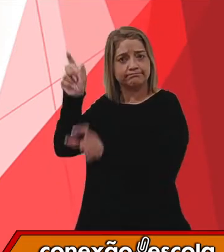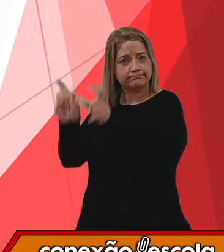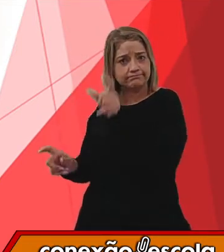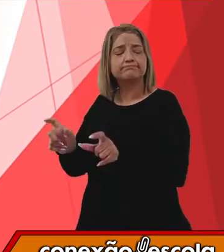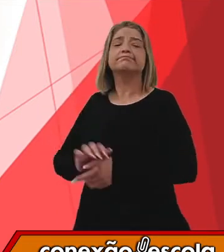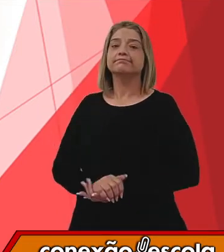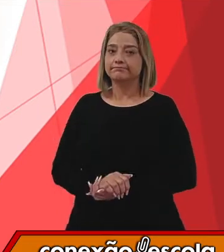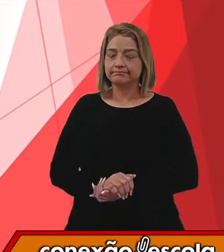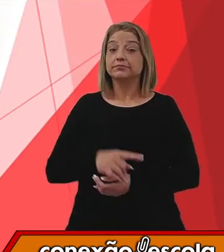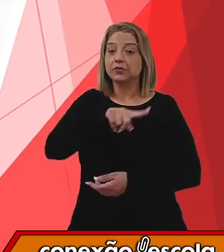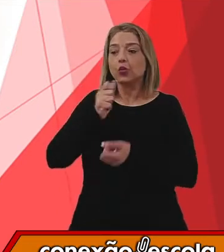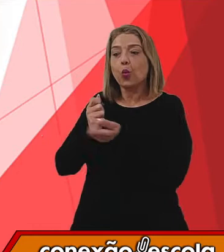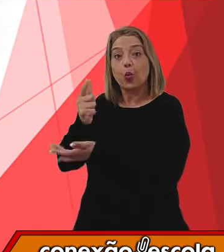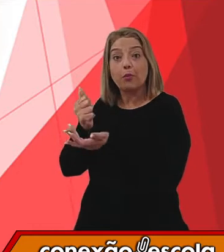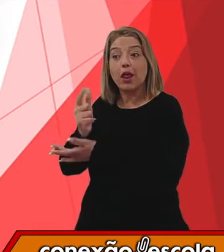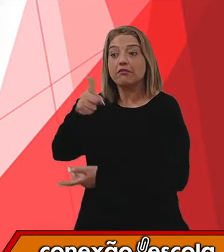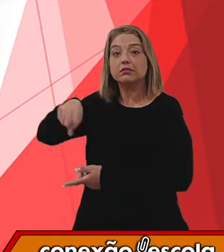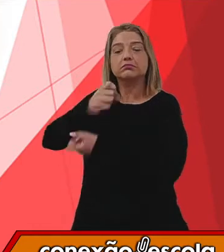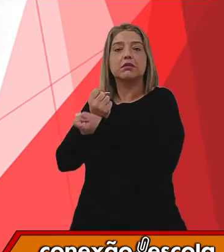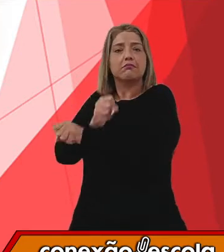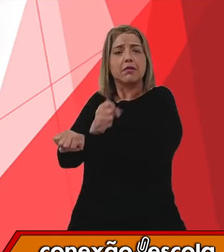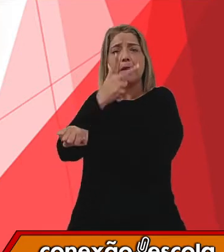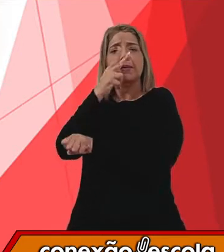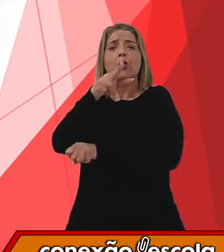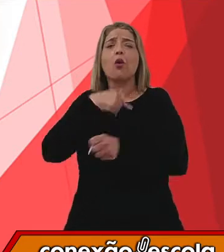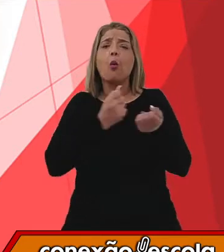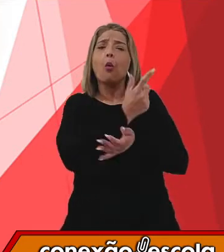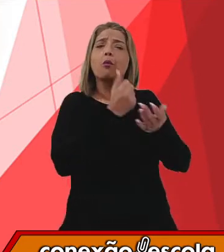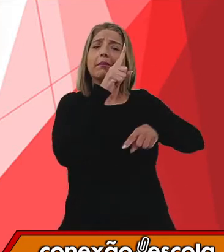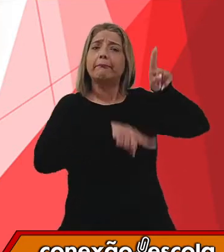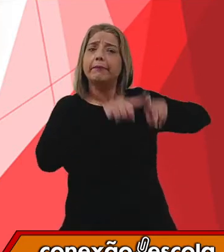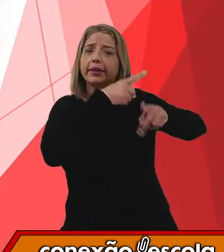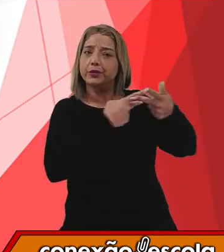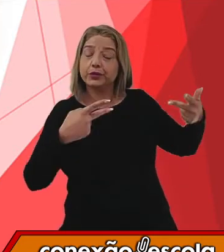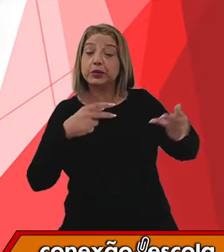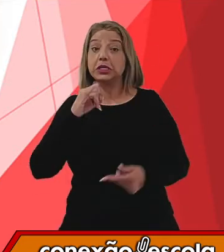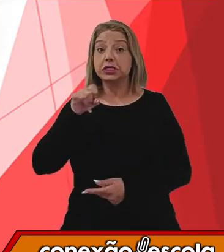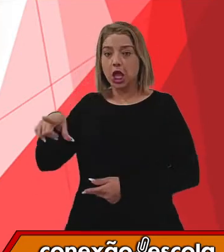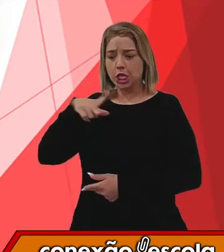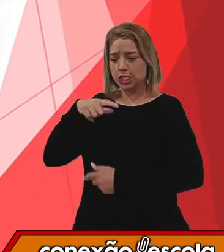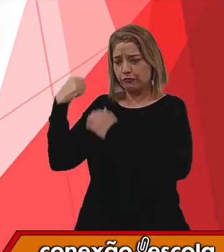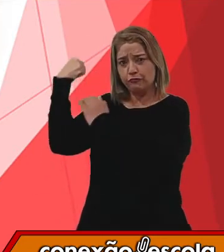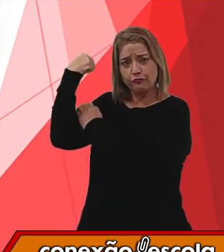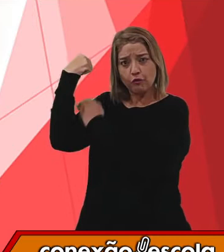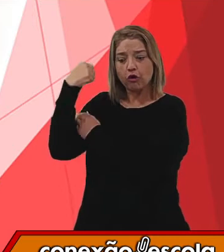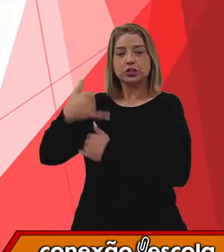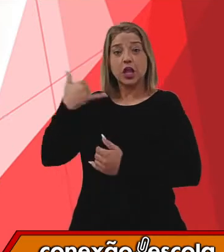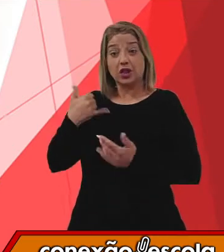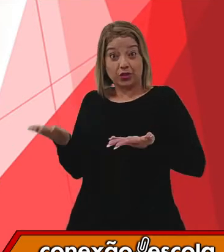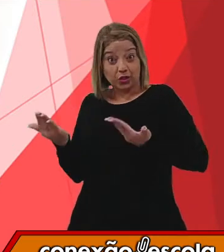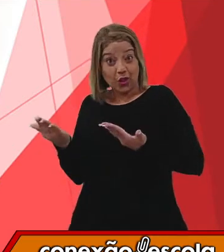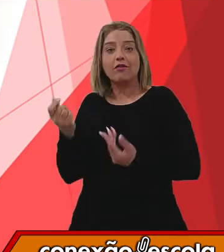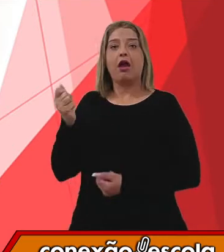Estes compravam pessoas escravizadas, como se compra uma mercadoria. Quanto mais forte e mais jovem, mais